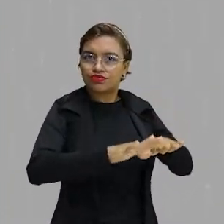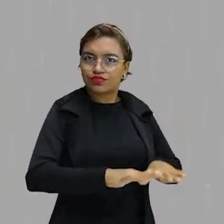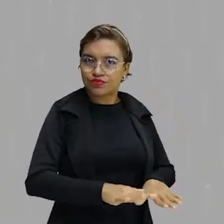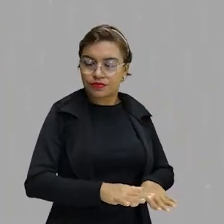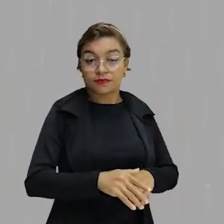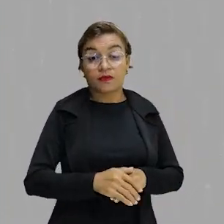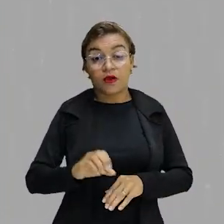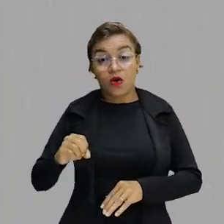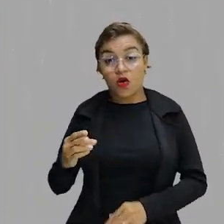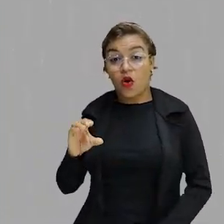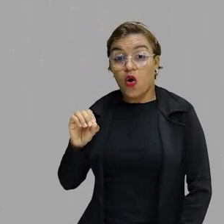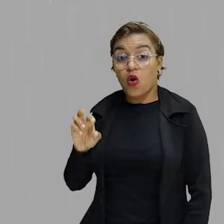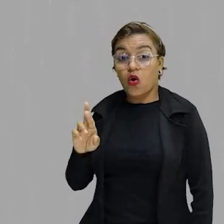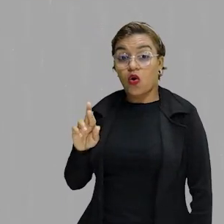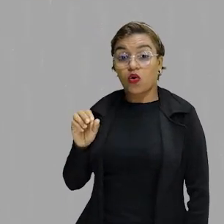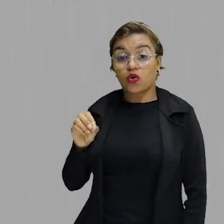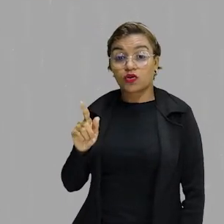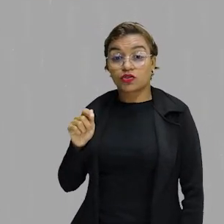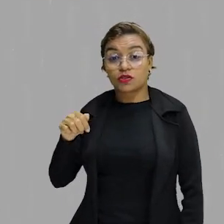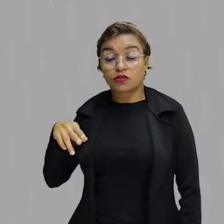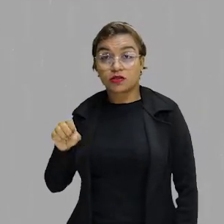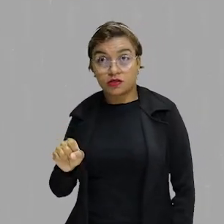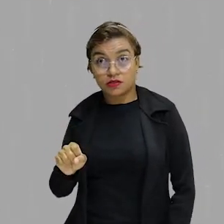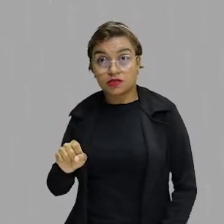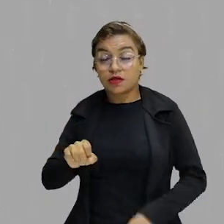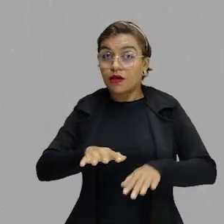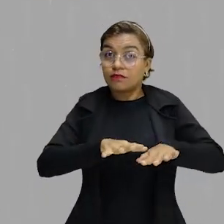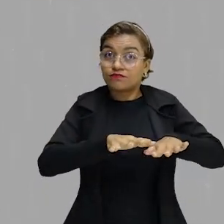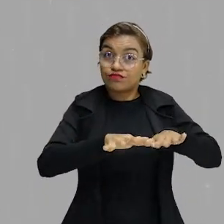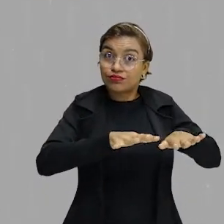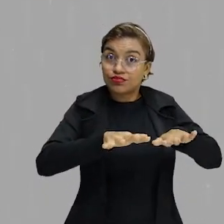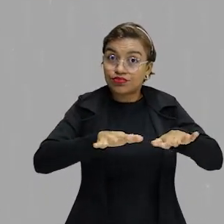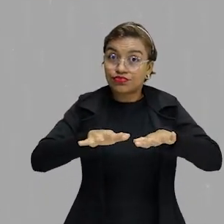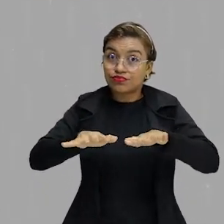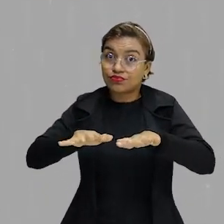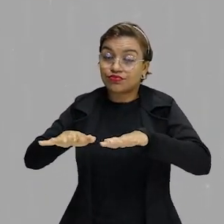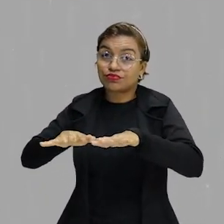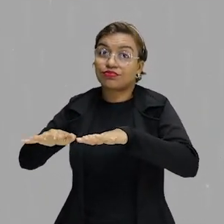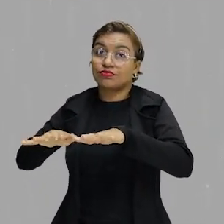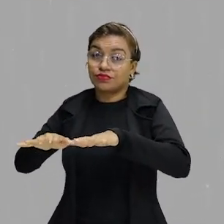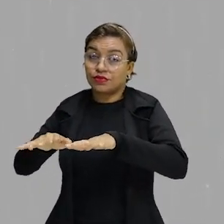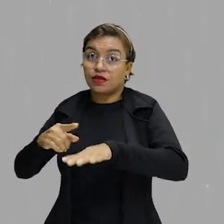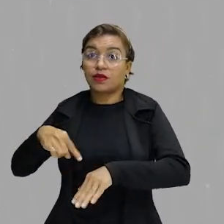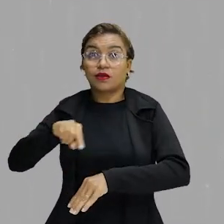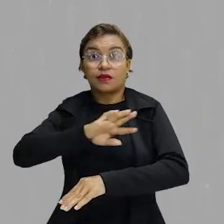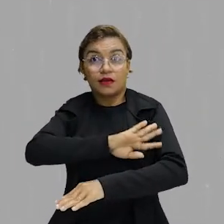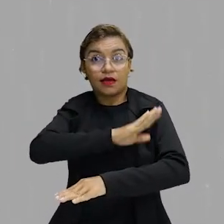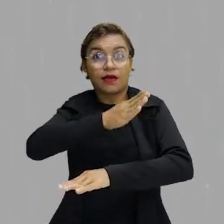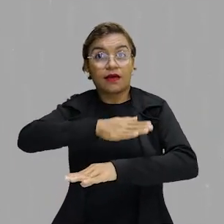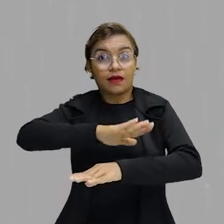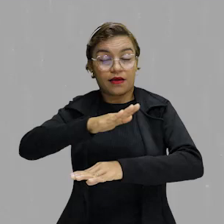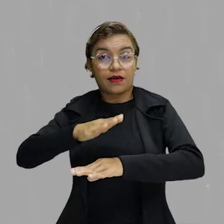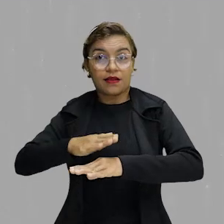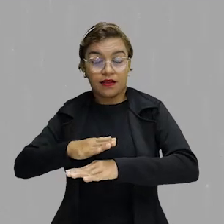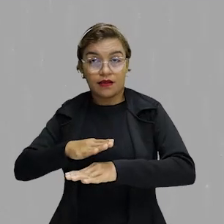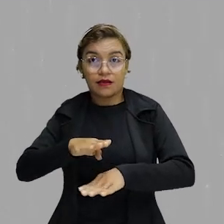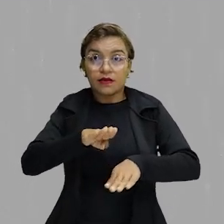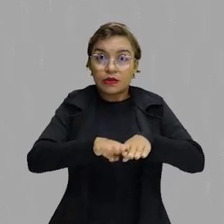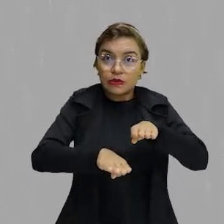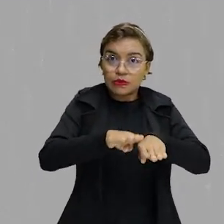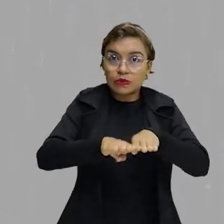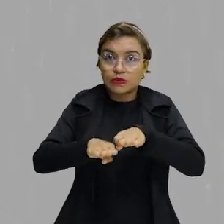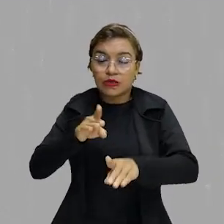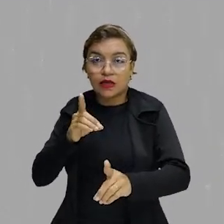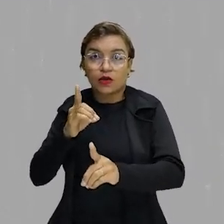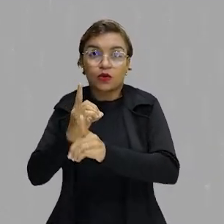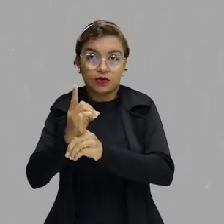epirogênese. Orogênese, movimento horizontal, né, do nosso relevo, duas placas tectônicas se encontrando,